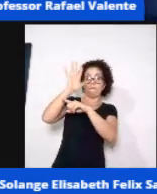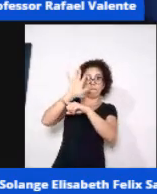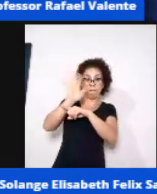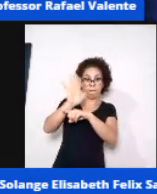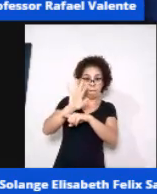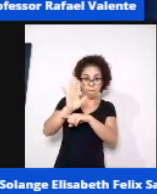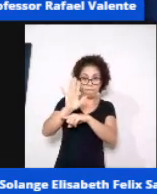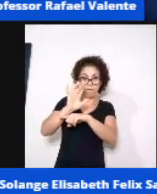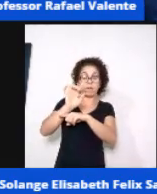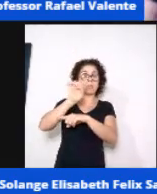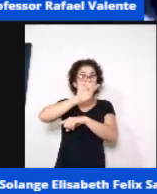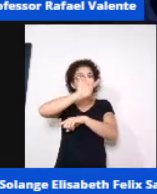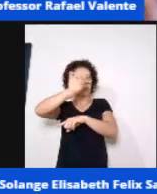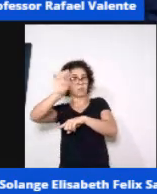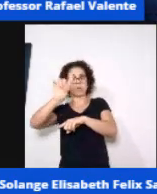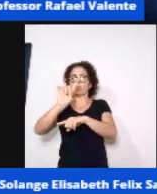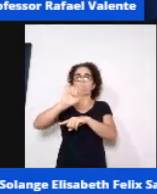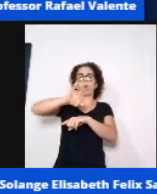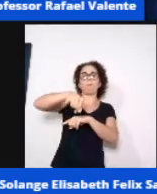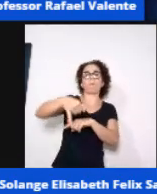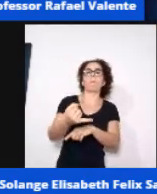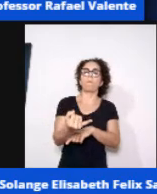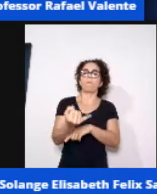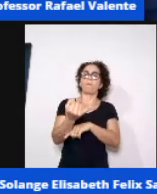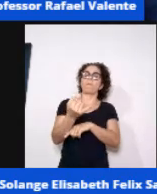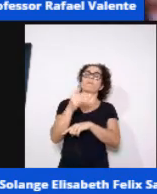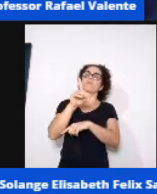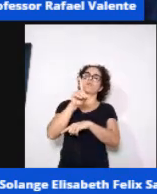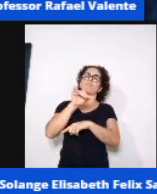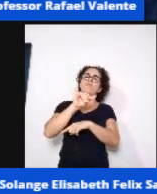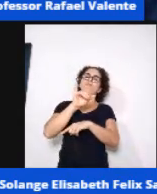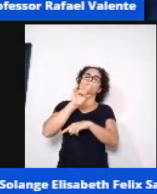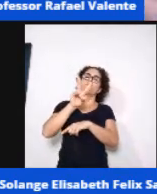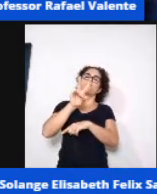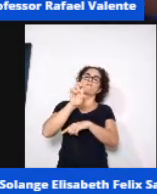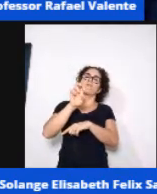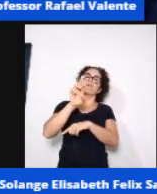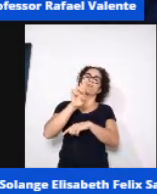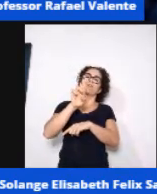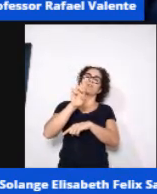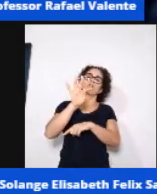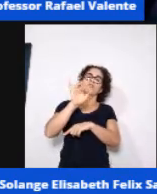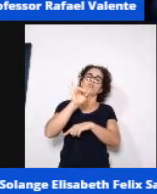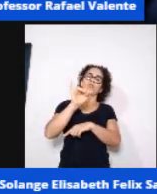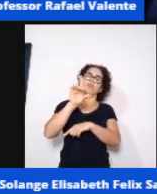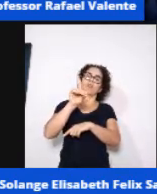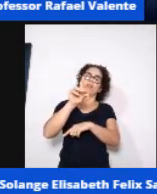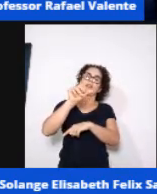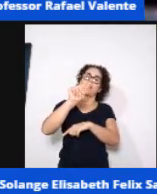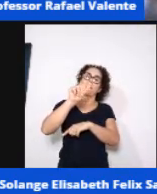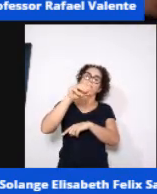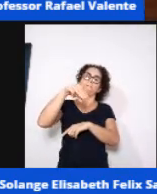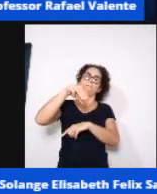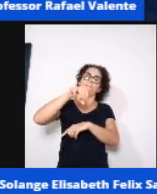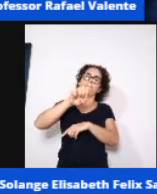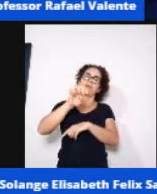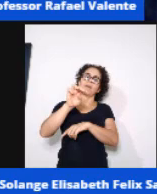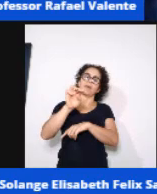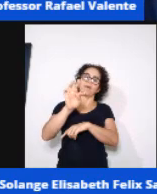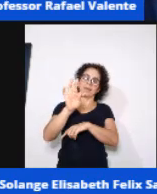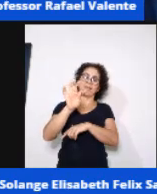a oportunidade. Ele chama Divertidamente, da Disney. Dizem que é um filme de